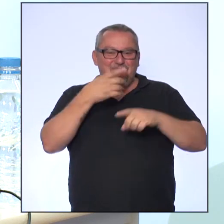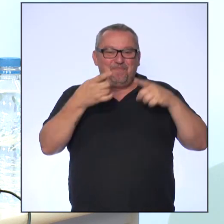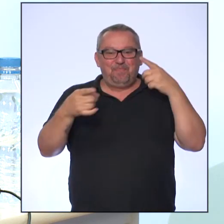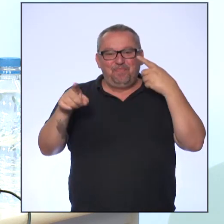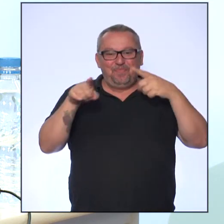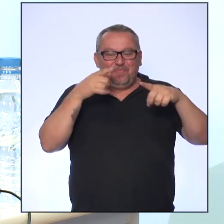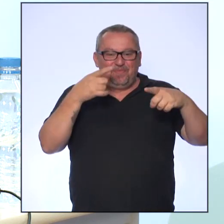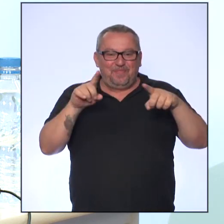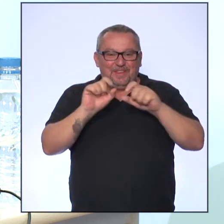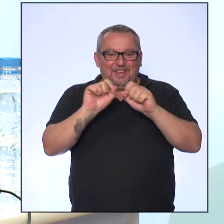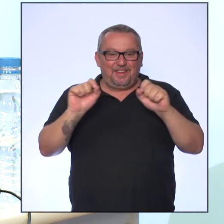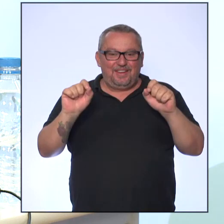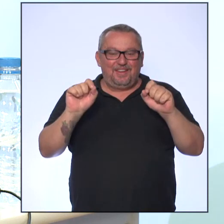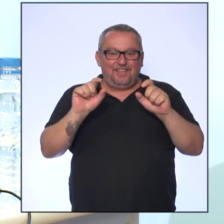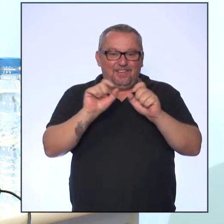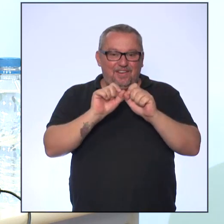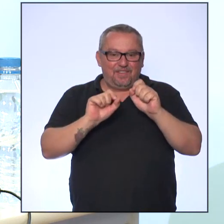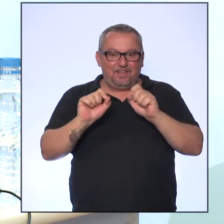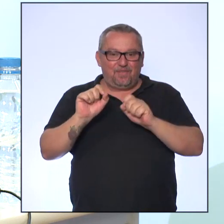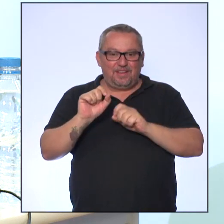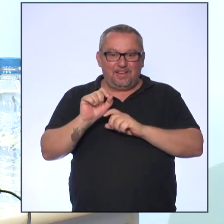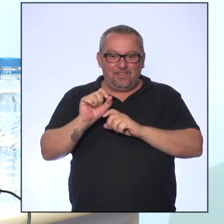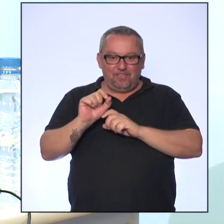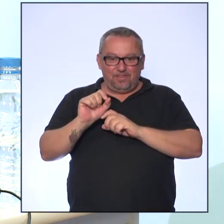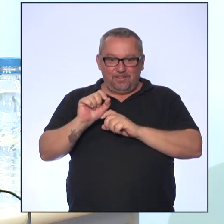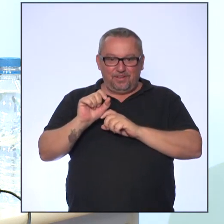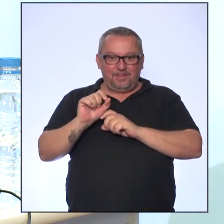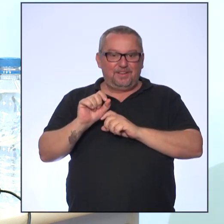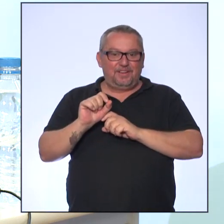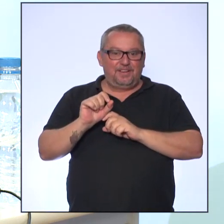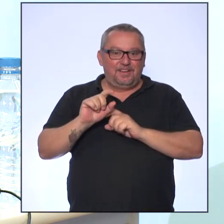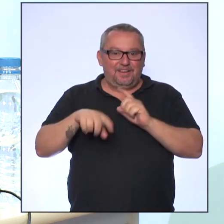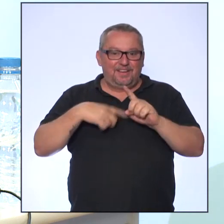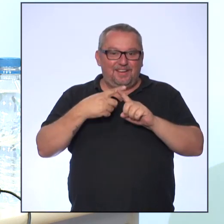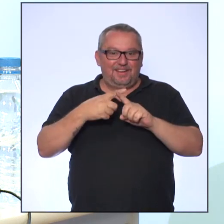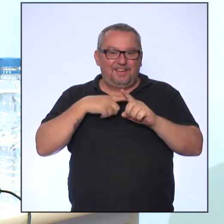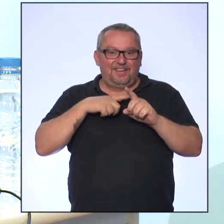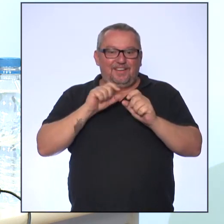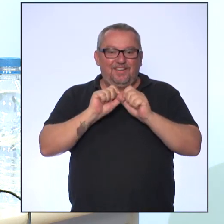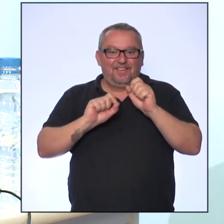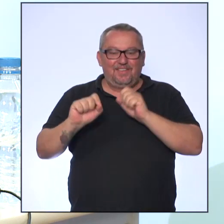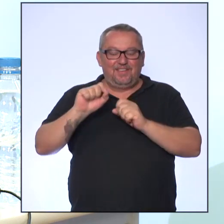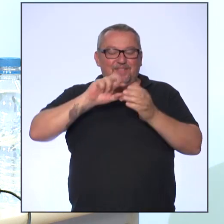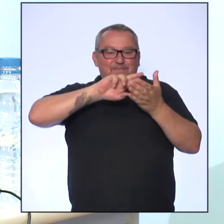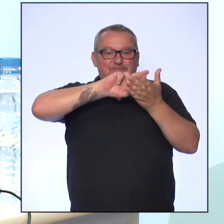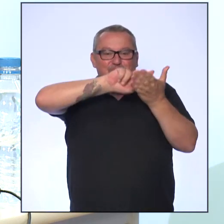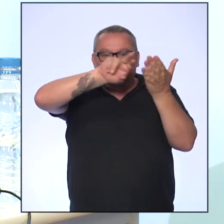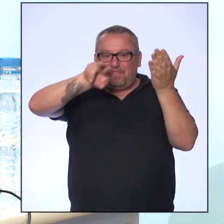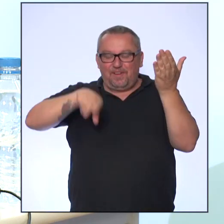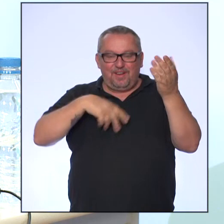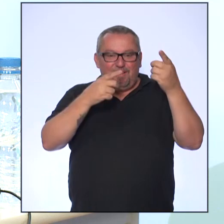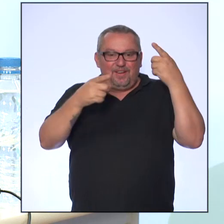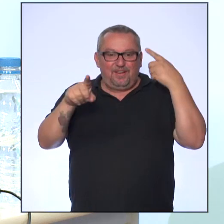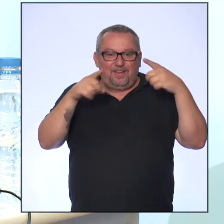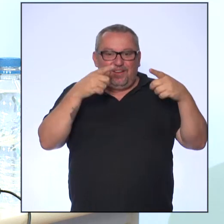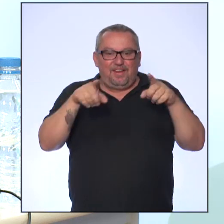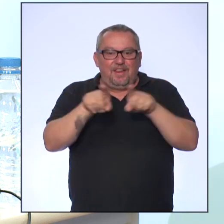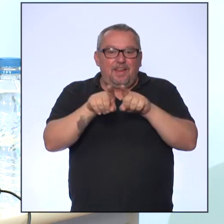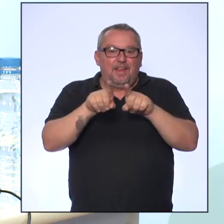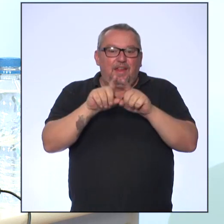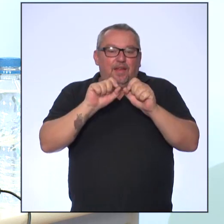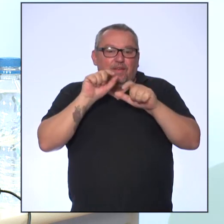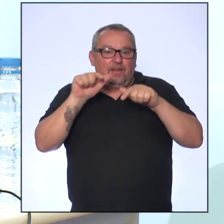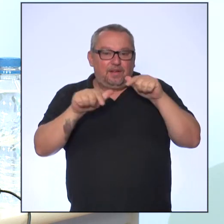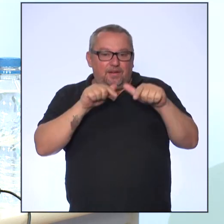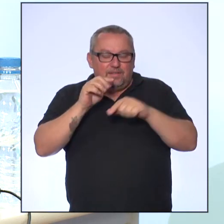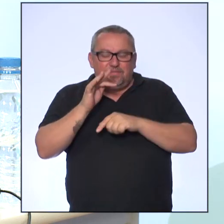que aí o seu ouvido vai ficando mais forte, vai desenvolvendo repertórios diferentes. Isso é, para quem vai trabalhar com